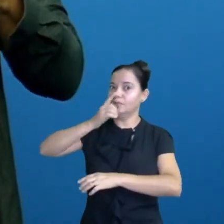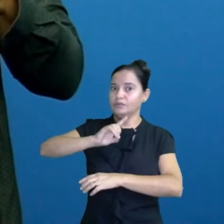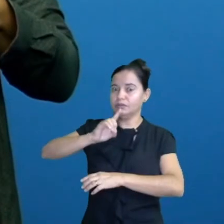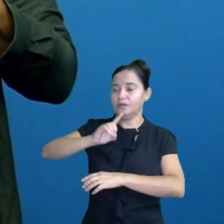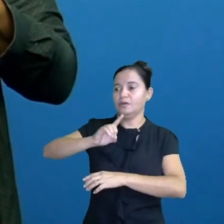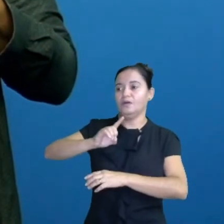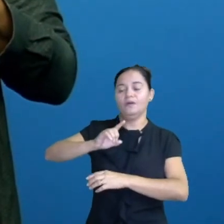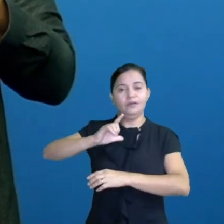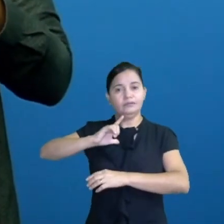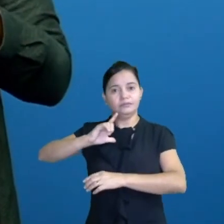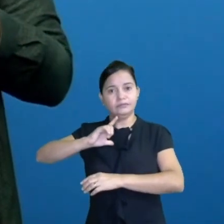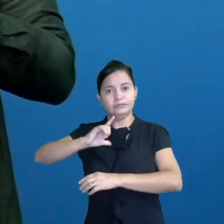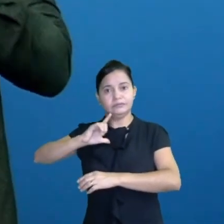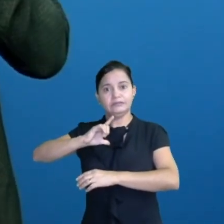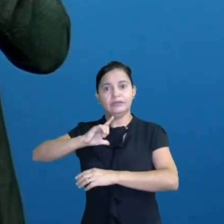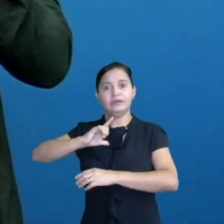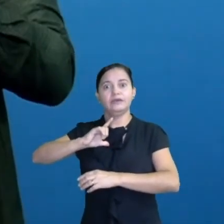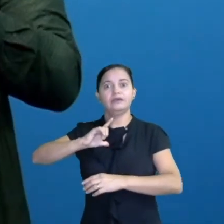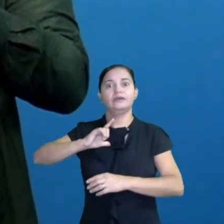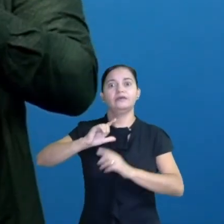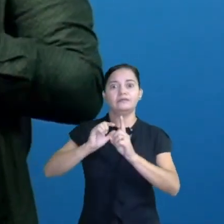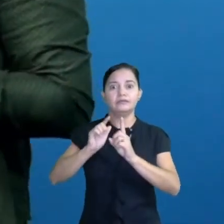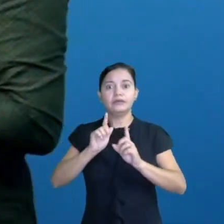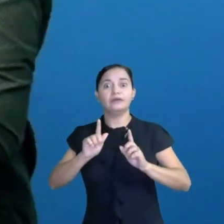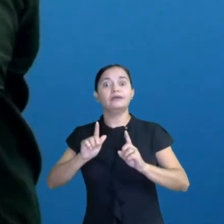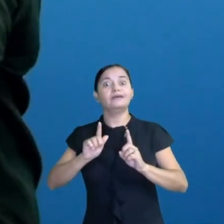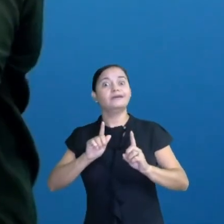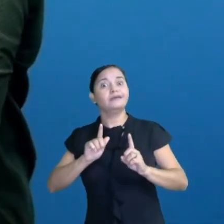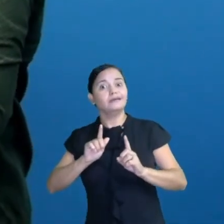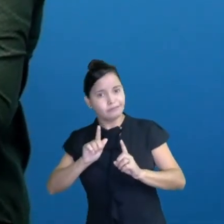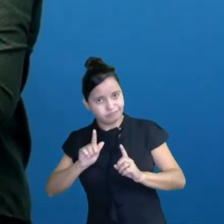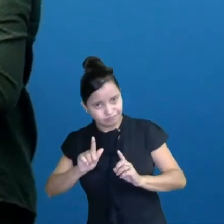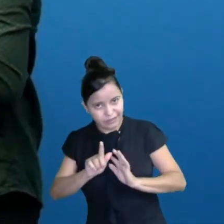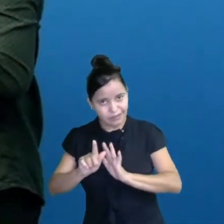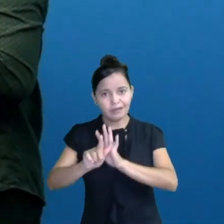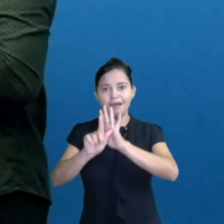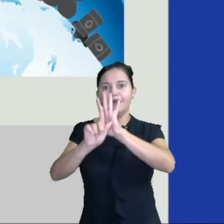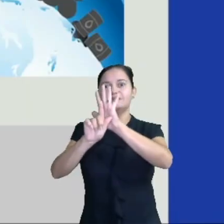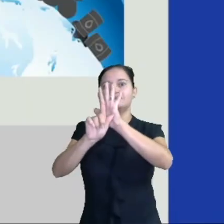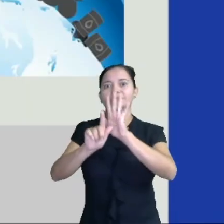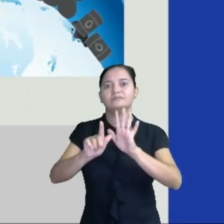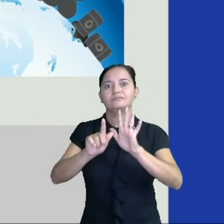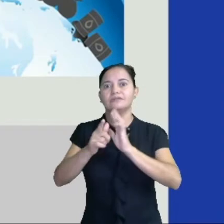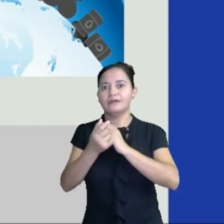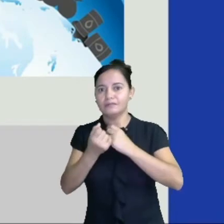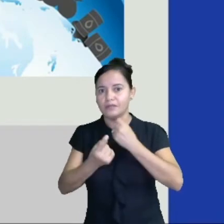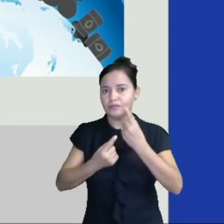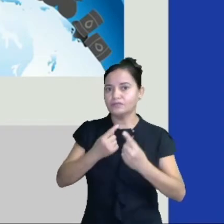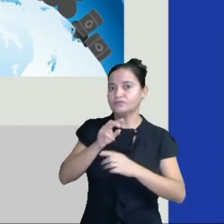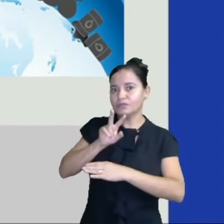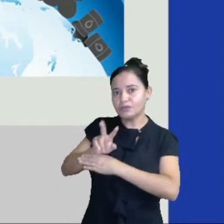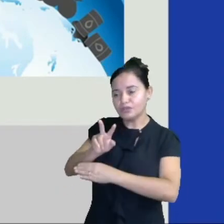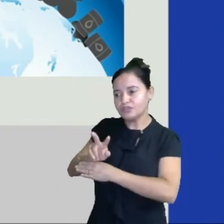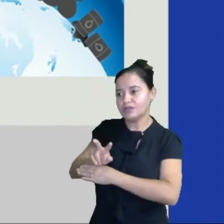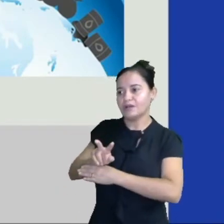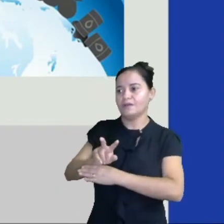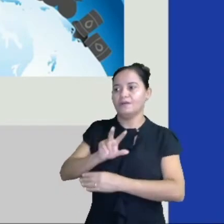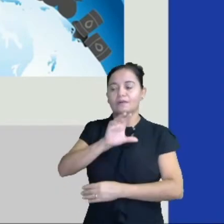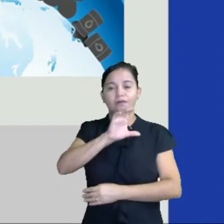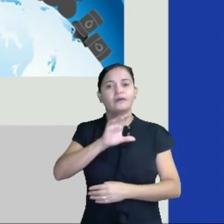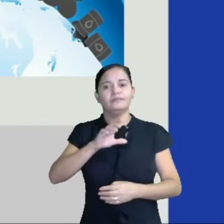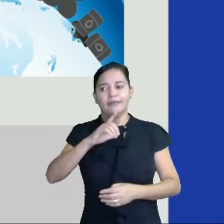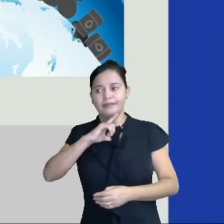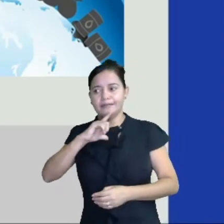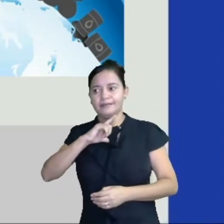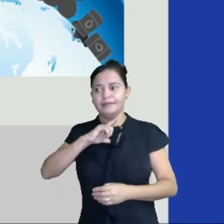e metano, tá certo? Guarda essa informação. Já quando eu falo aqui da camada de ozônio, ó, ela está protegendo, é como se fosse um protetor solar do